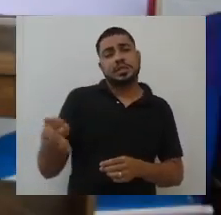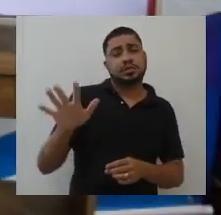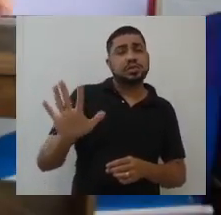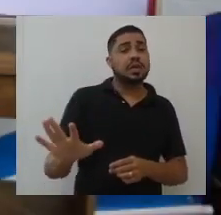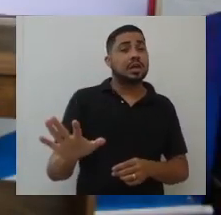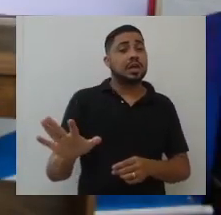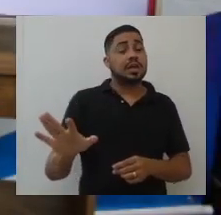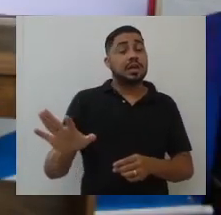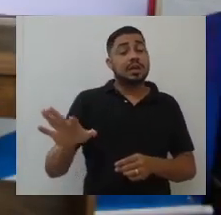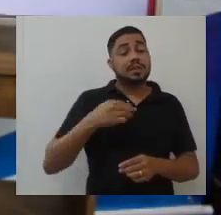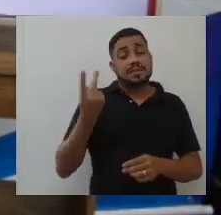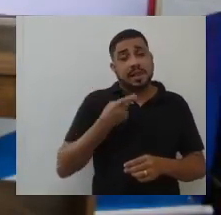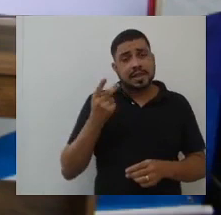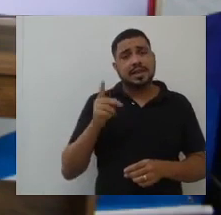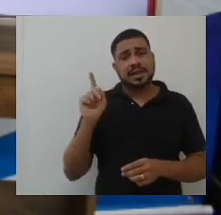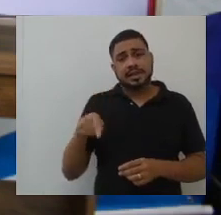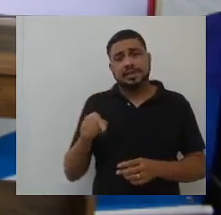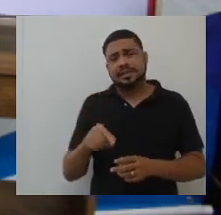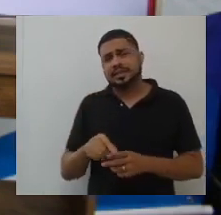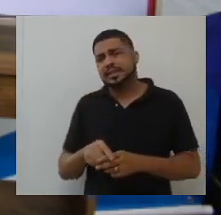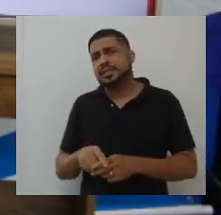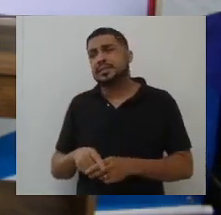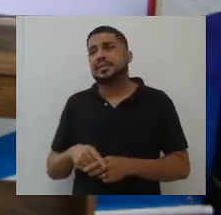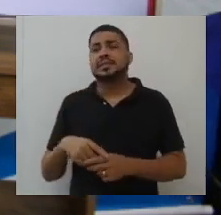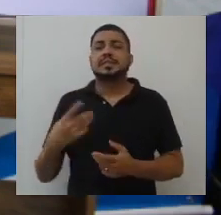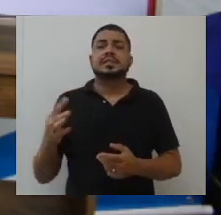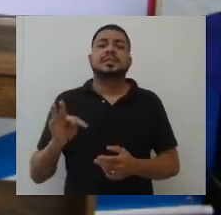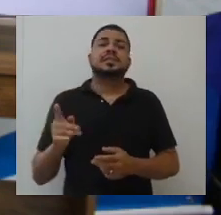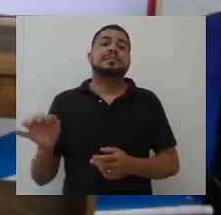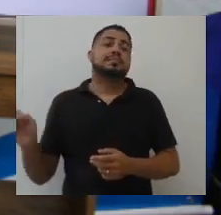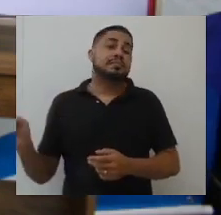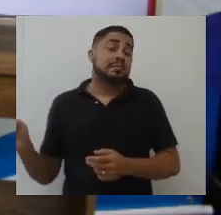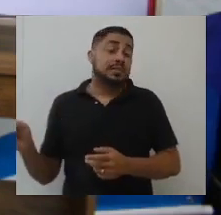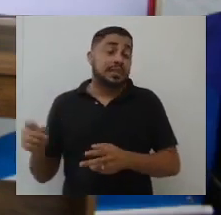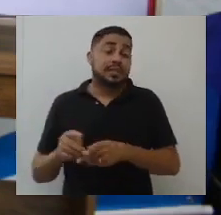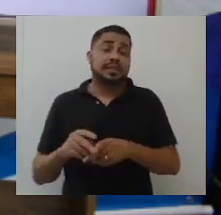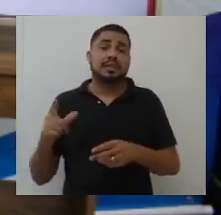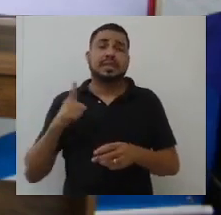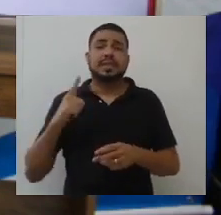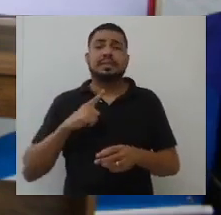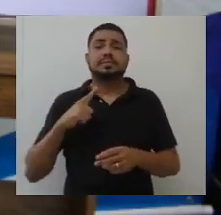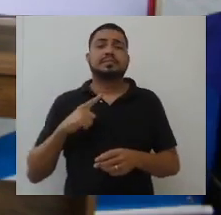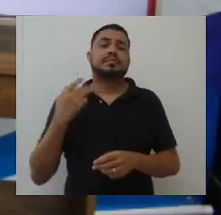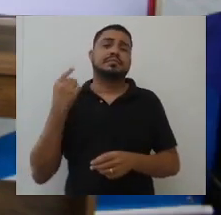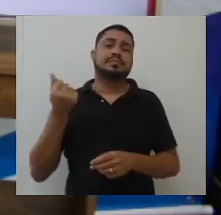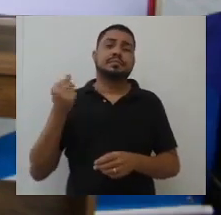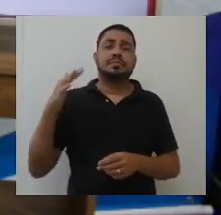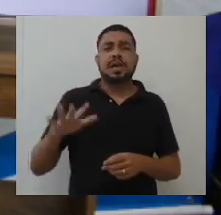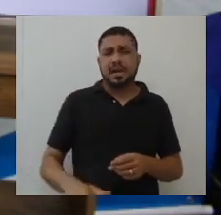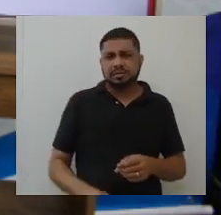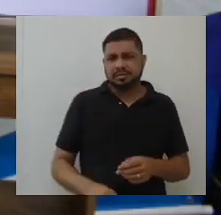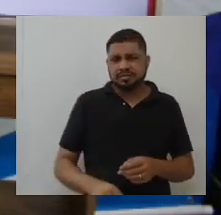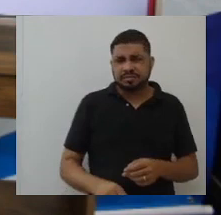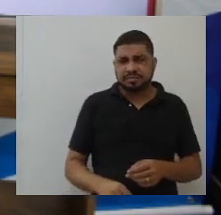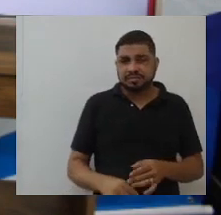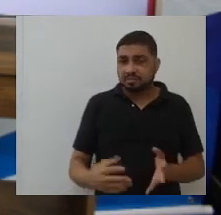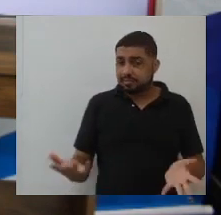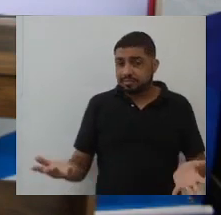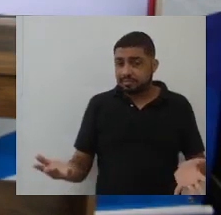falar é. Beleza? E cheap? Cheap seria traduzido como barato. Falar é barato?